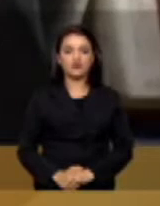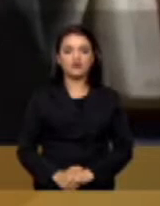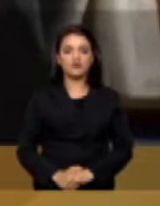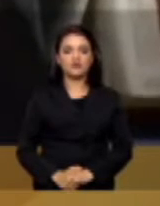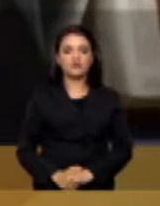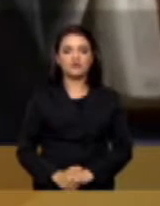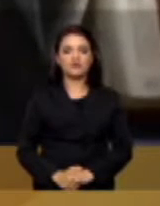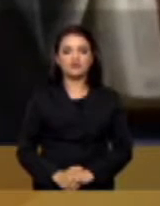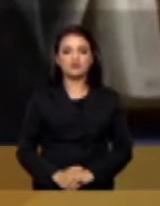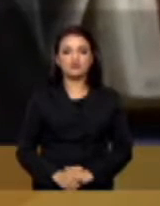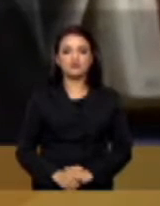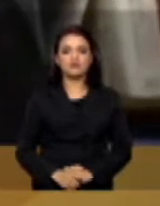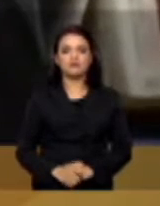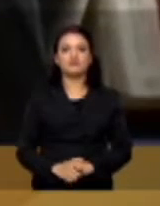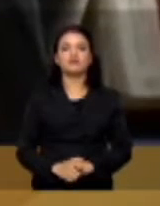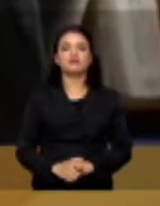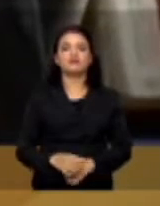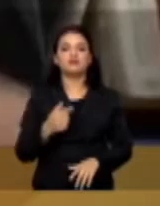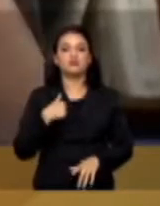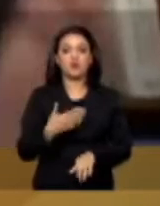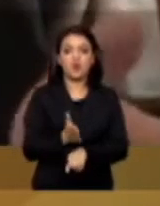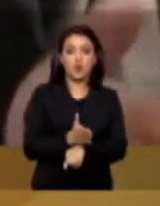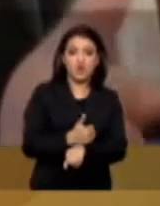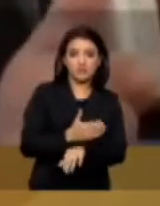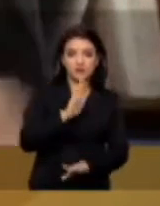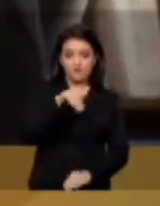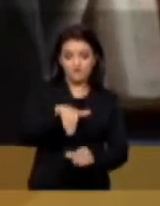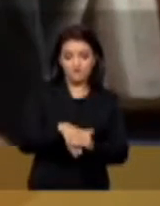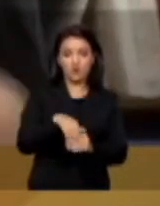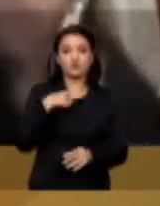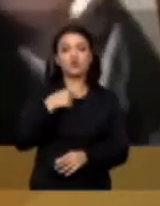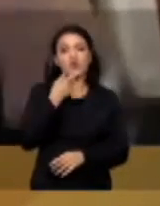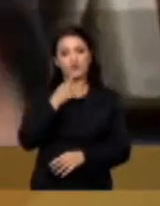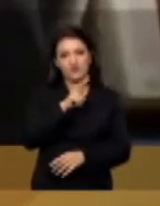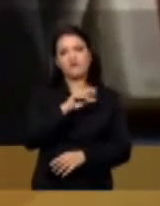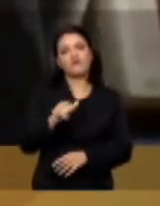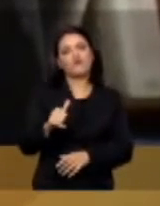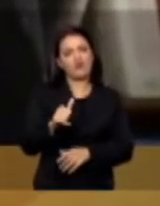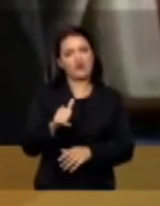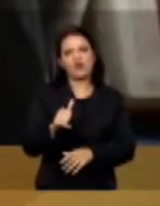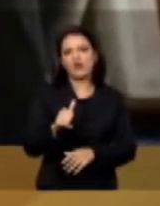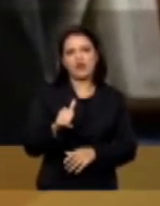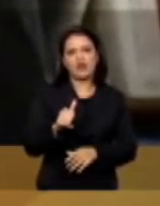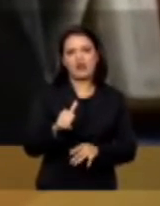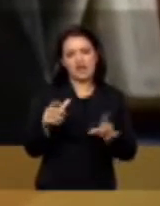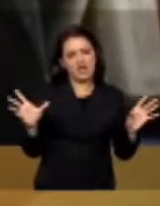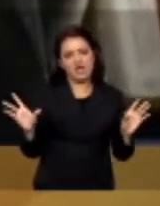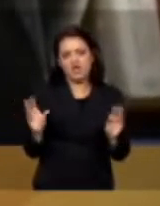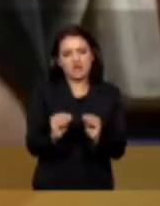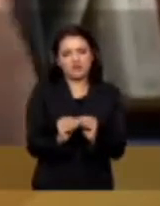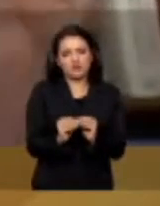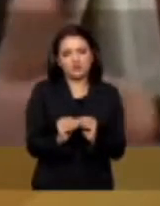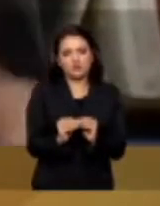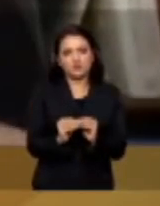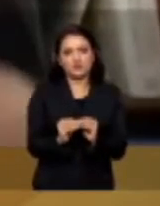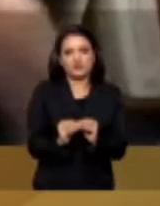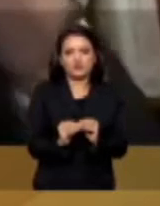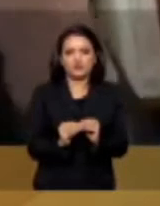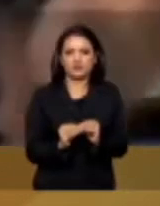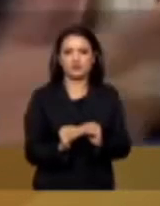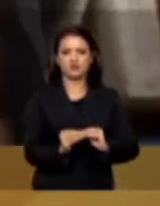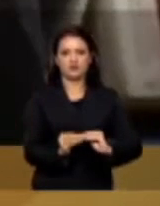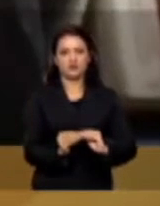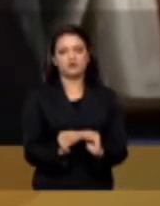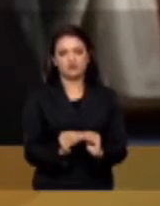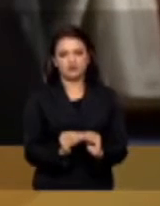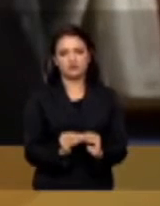o meu voto data vênia. Eu darei um voto raso, talvez não com a profundidade esperada por Vossa Excelência